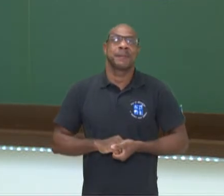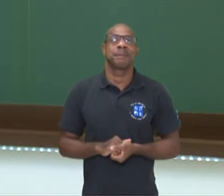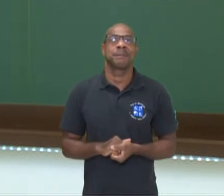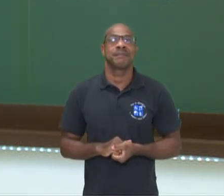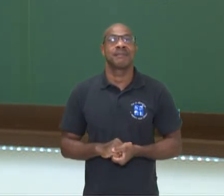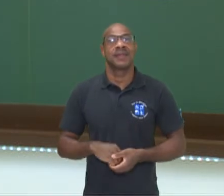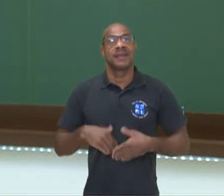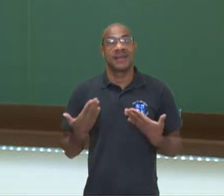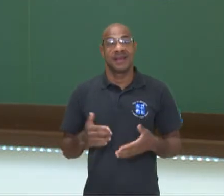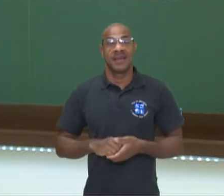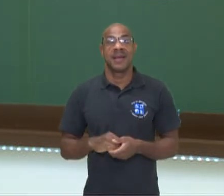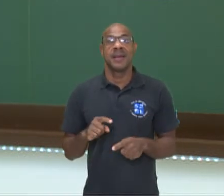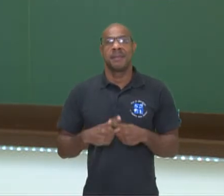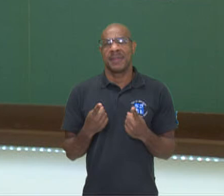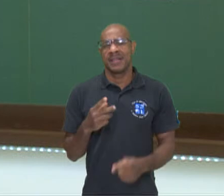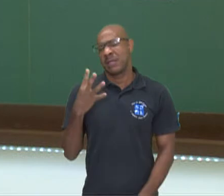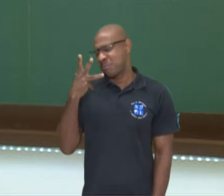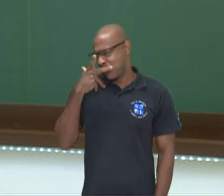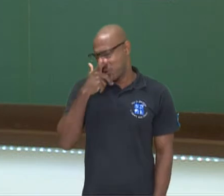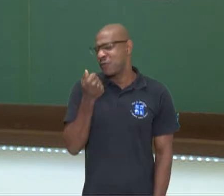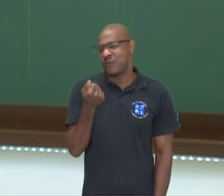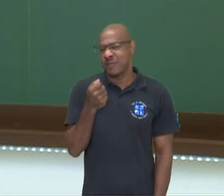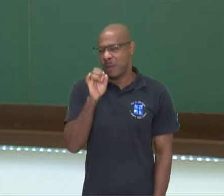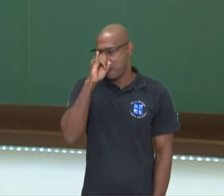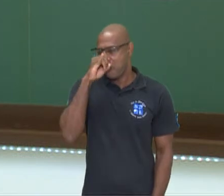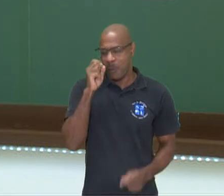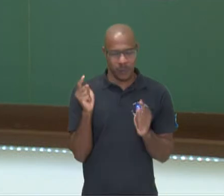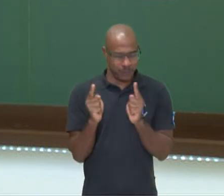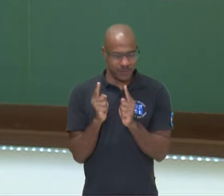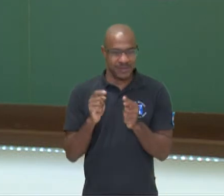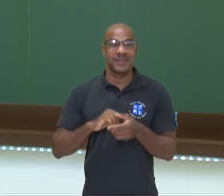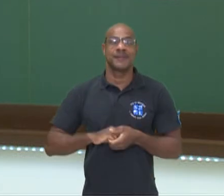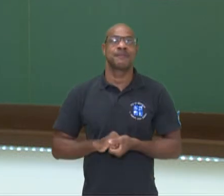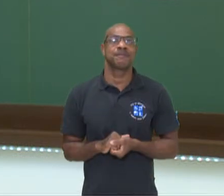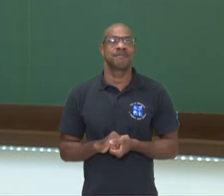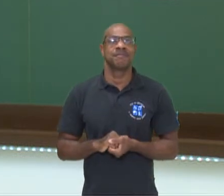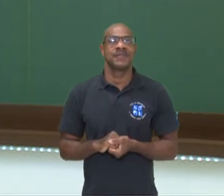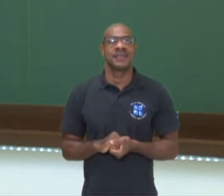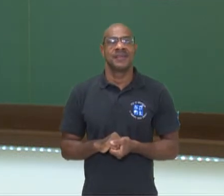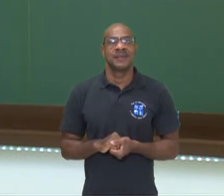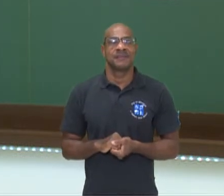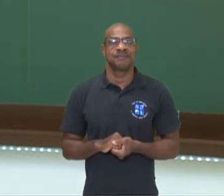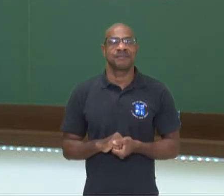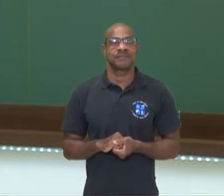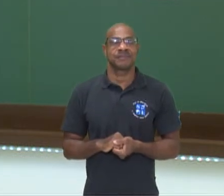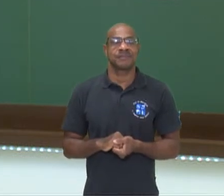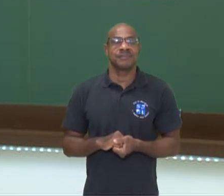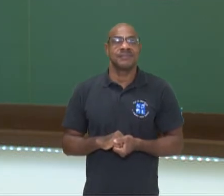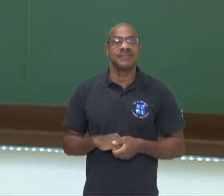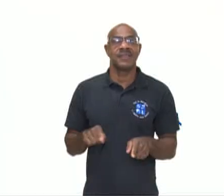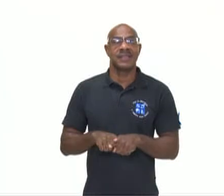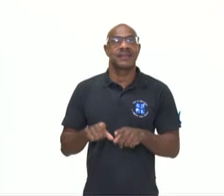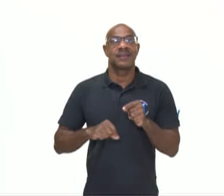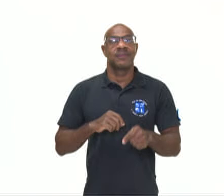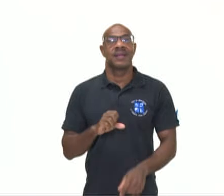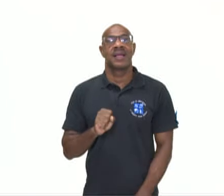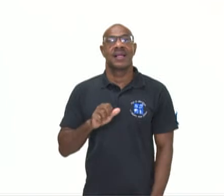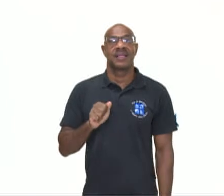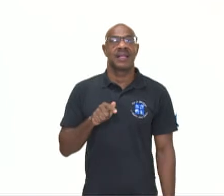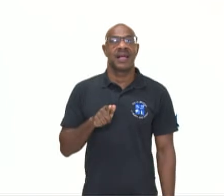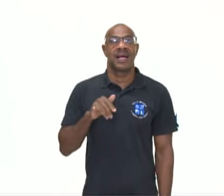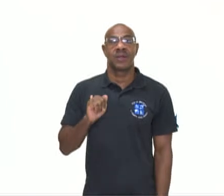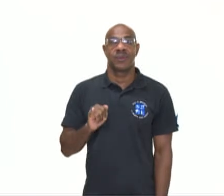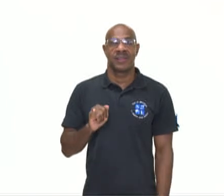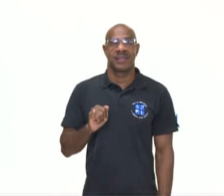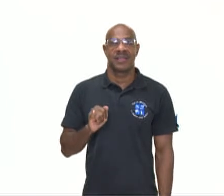casa. Mas é bonitinho, não é bonitinho, gente? É uma graça. E temos o sagui. O sagui é um